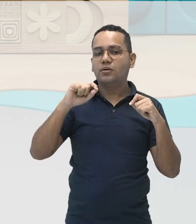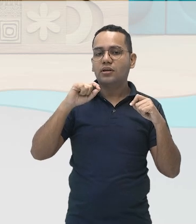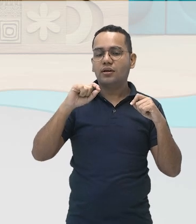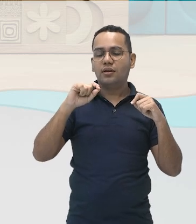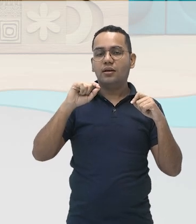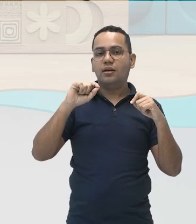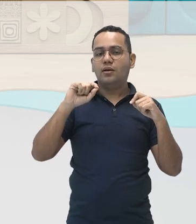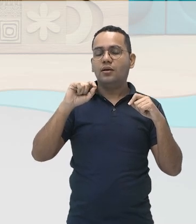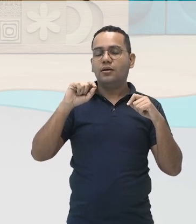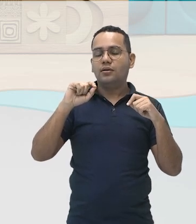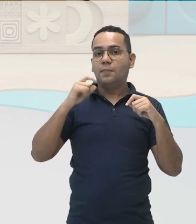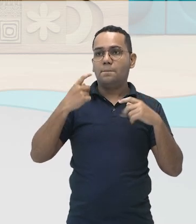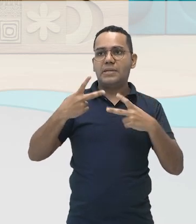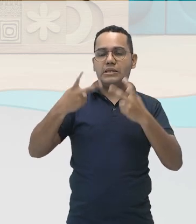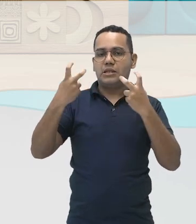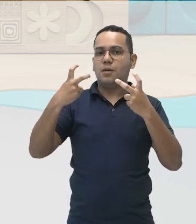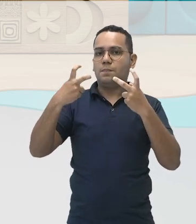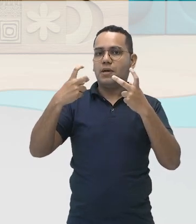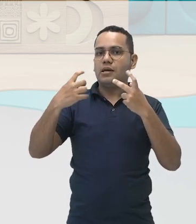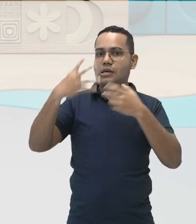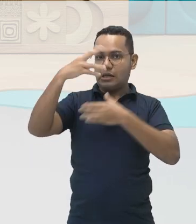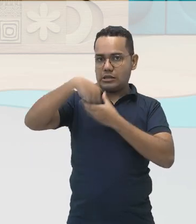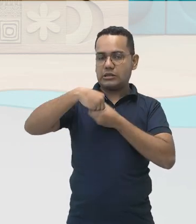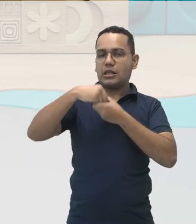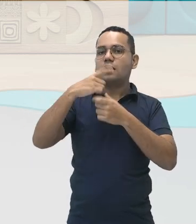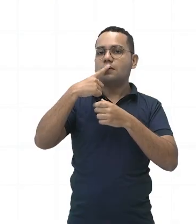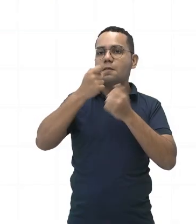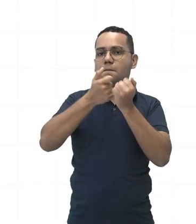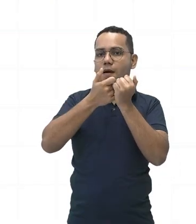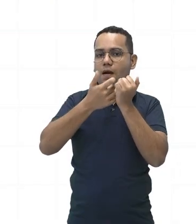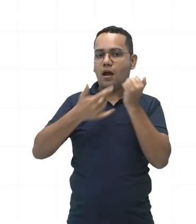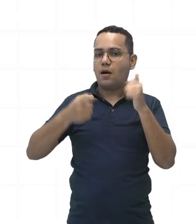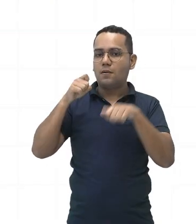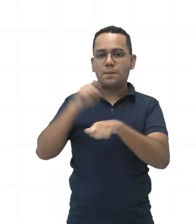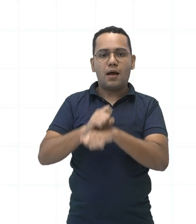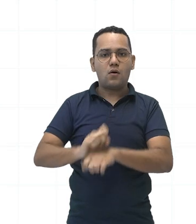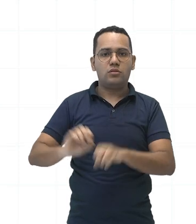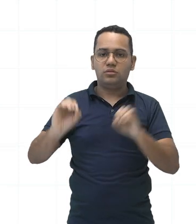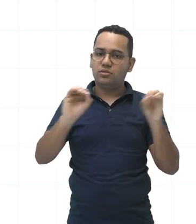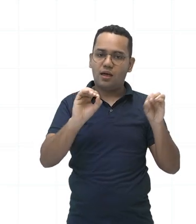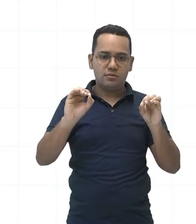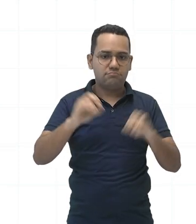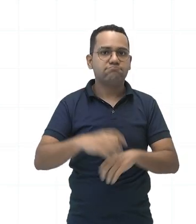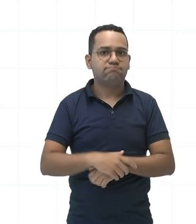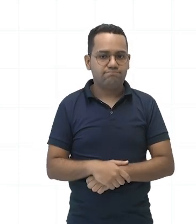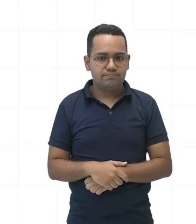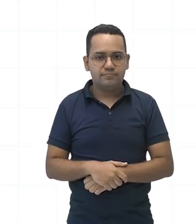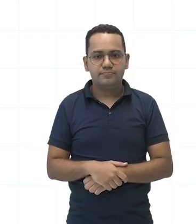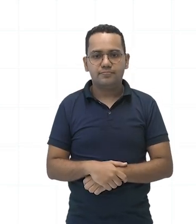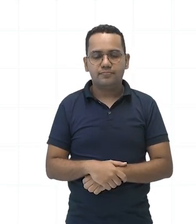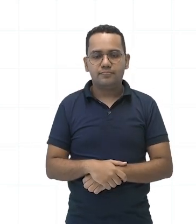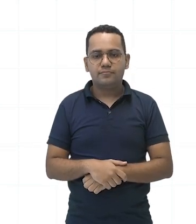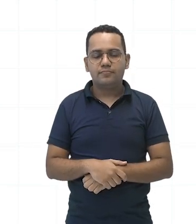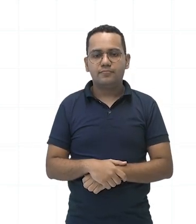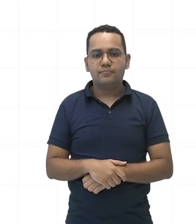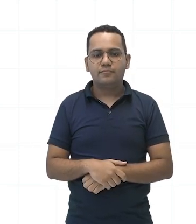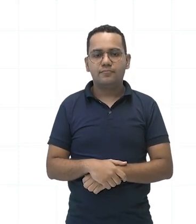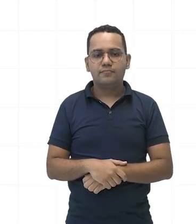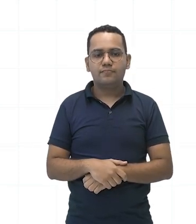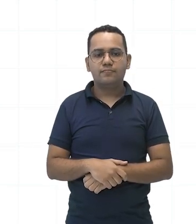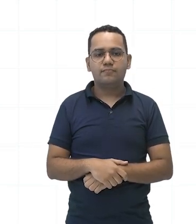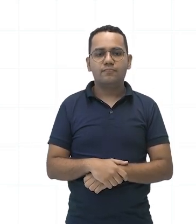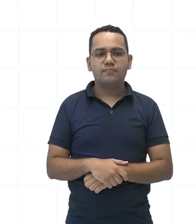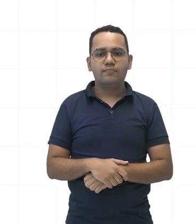hemorragia interna. Então, é muito sério. Vamos ver aqui, então, quais são, como eu disse